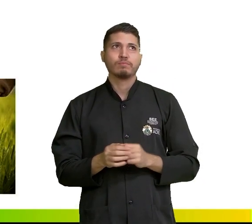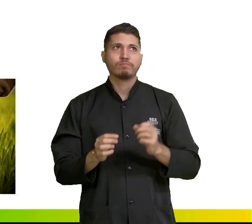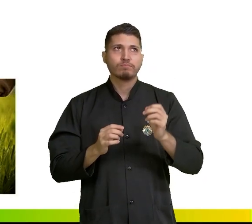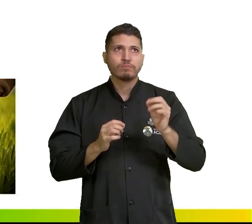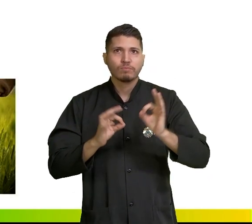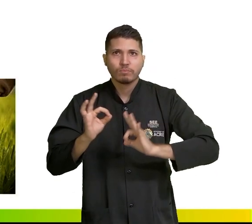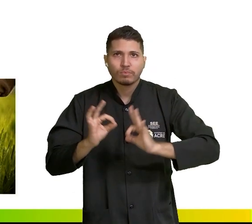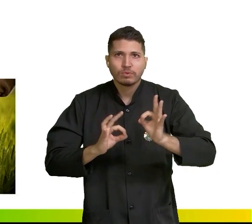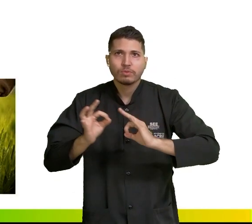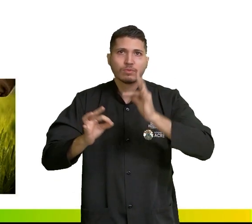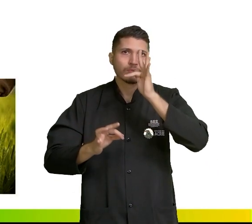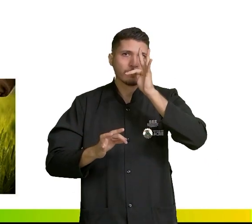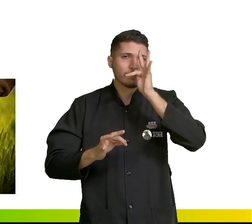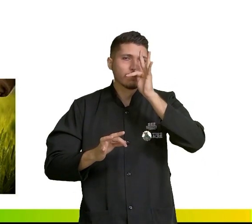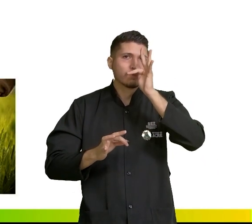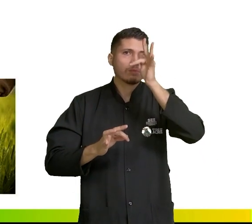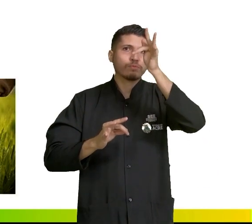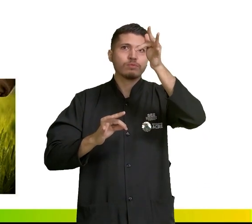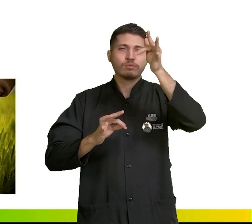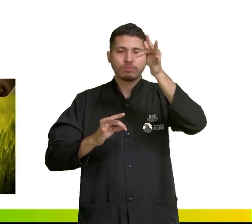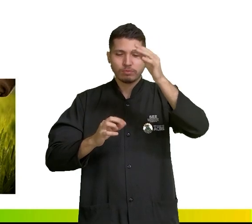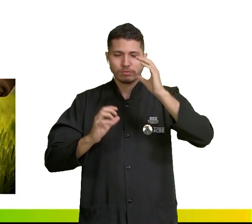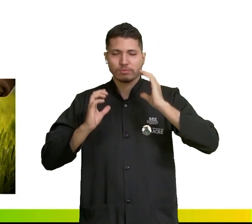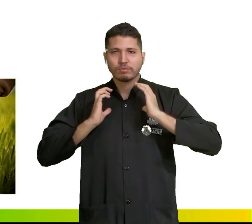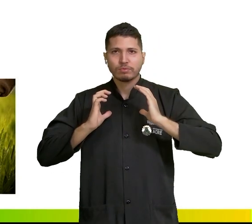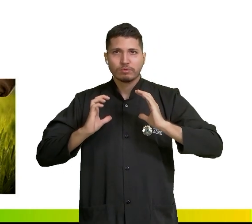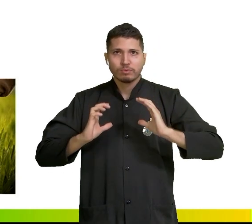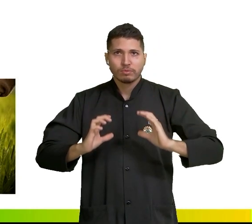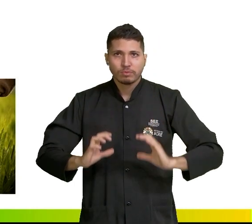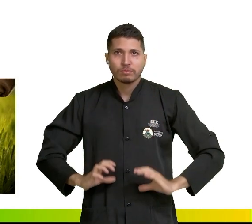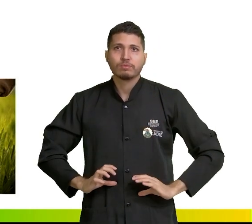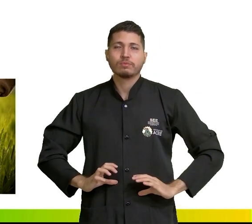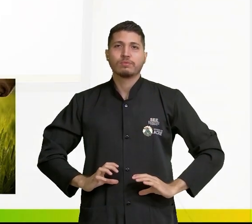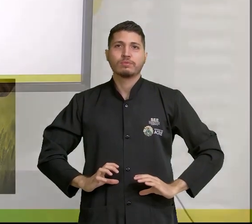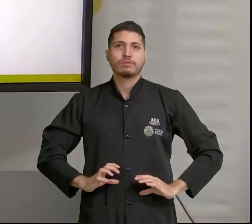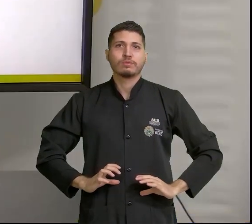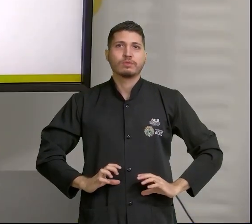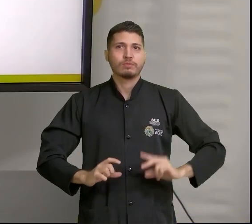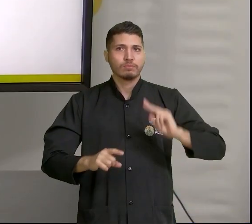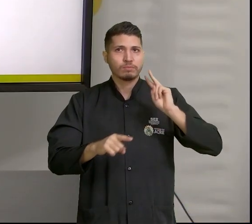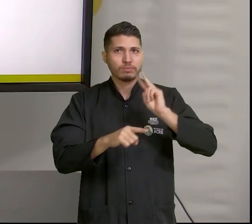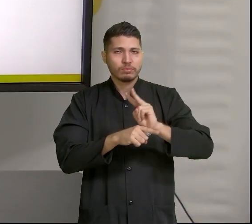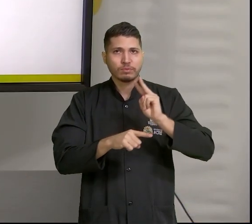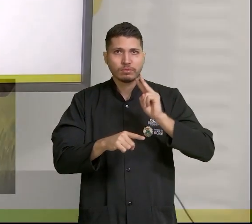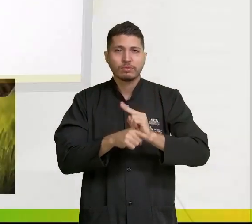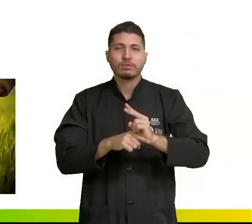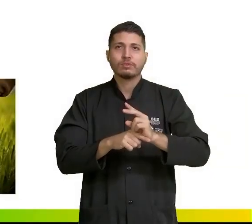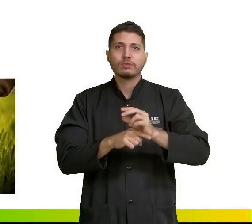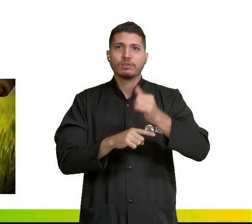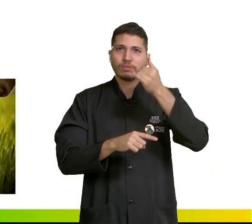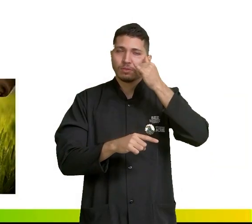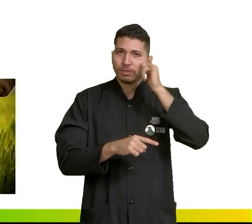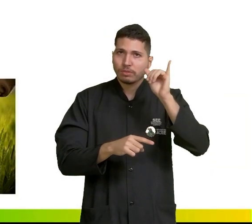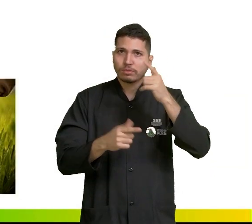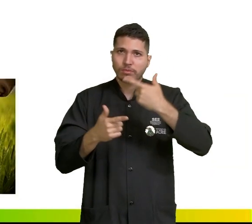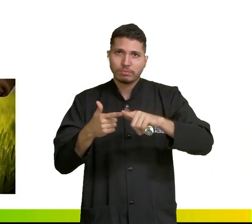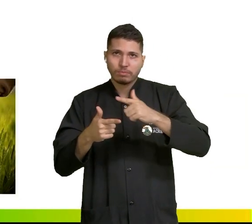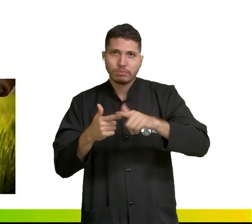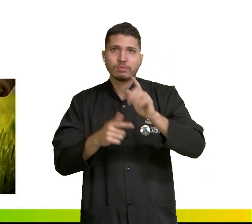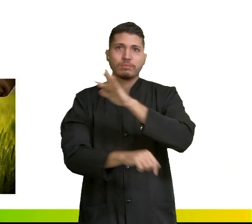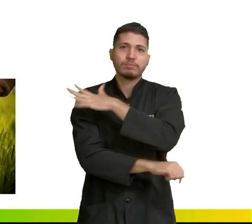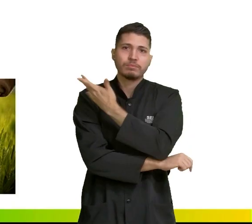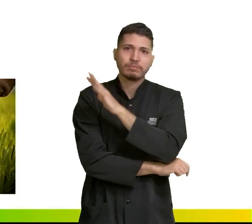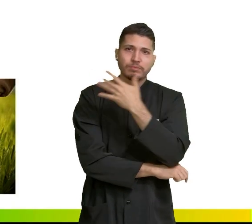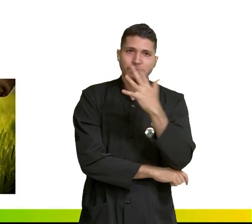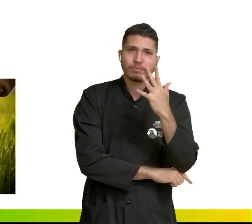Futuros cidadãos que vão combater todos esses problemas ambientais, certo? A gente também tem